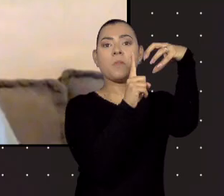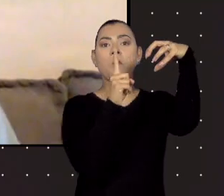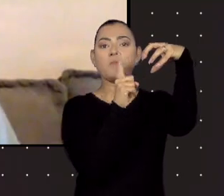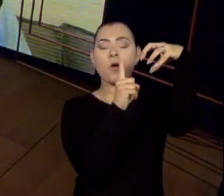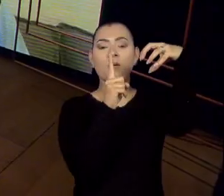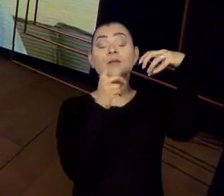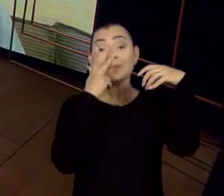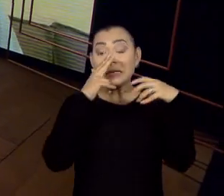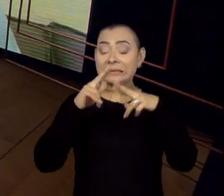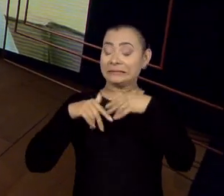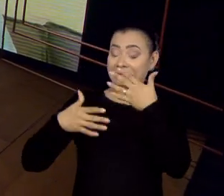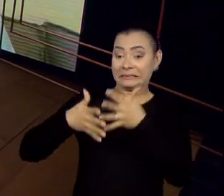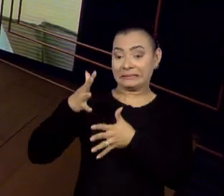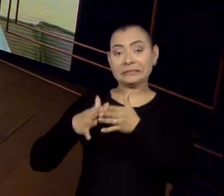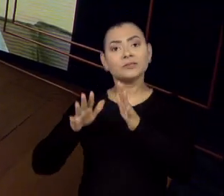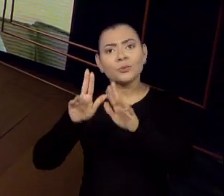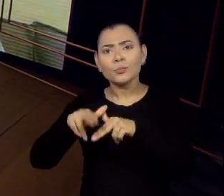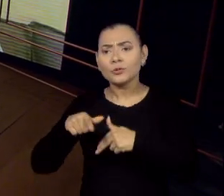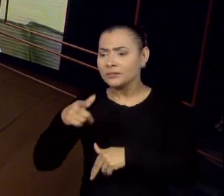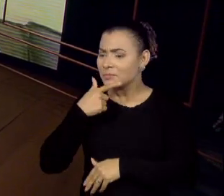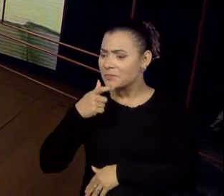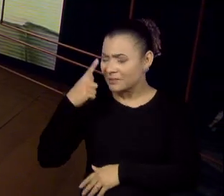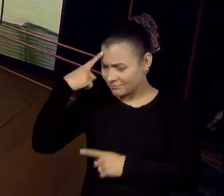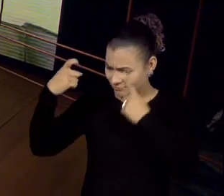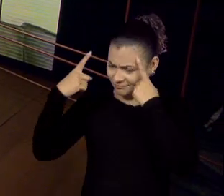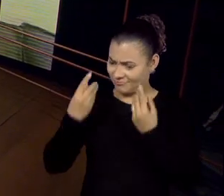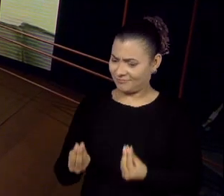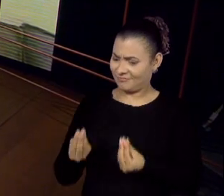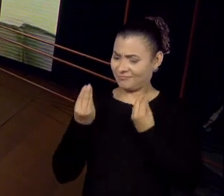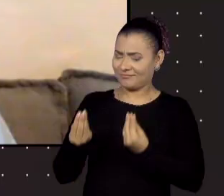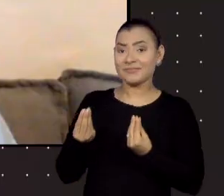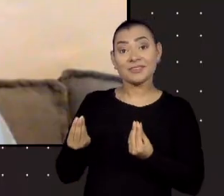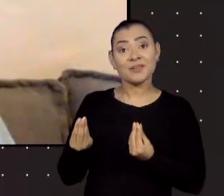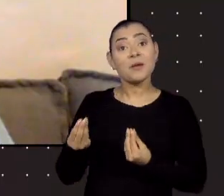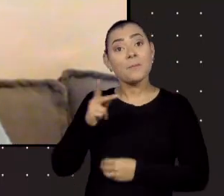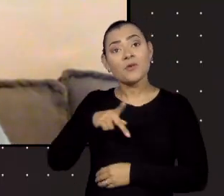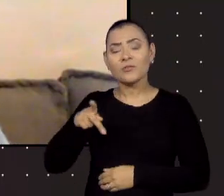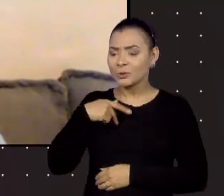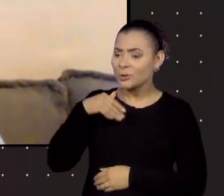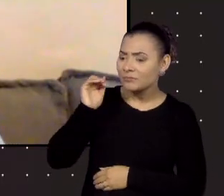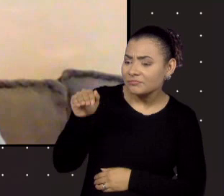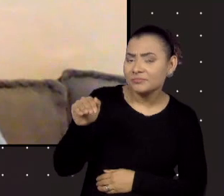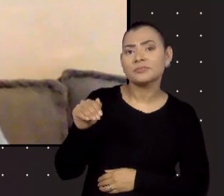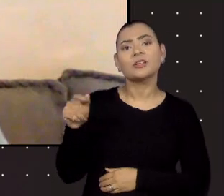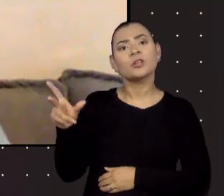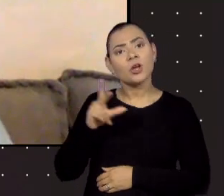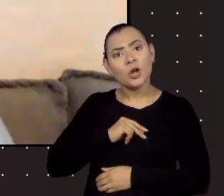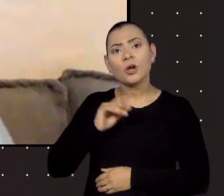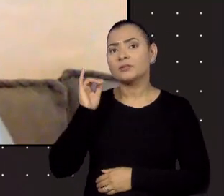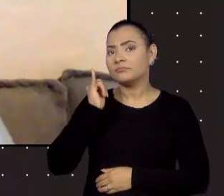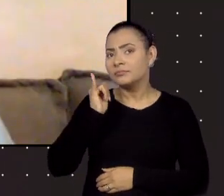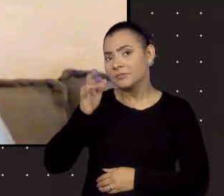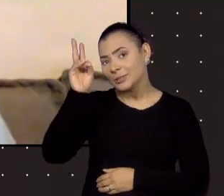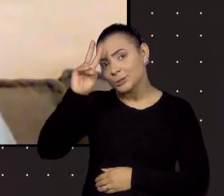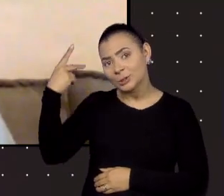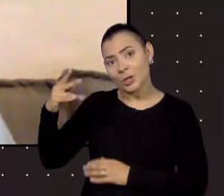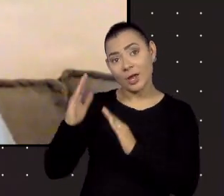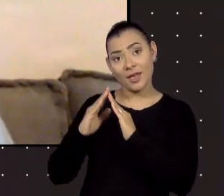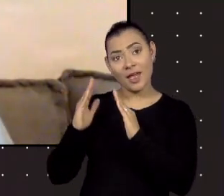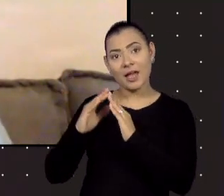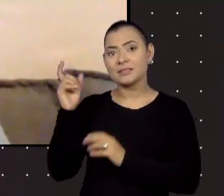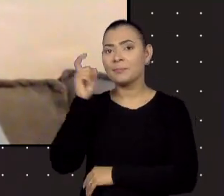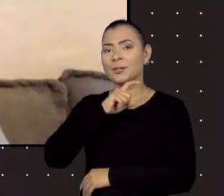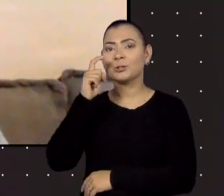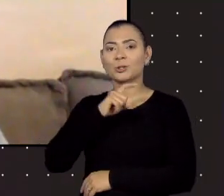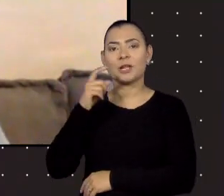100. Um menino, no dia seguinte, veio e falou, Dona Lourdes, eu contei em casa essa história mentirosa